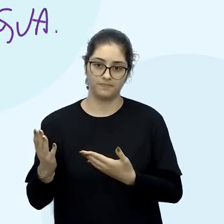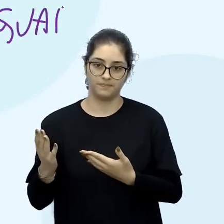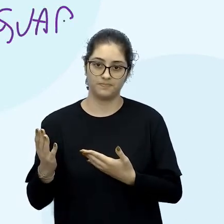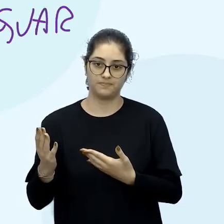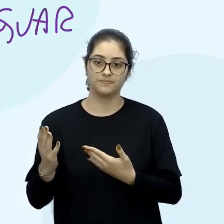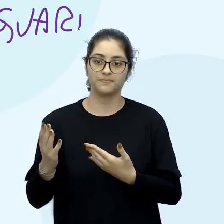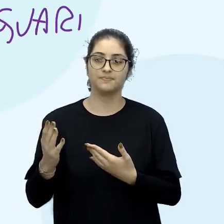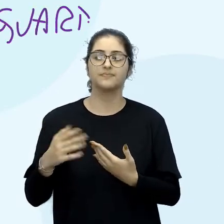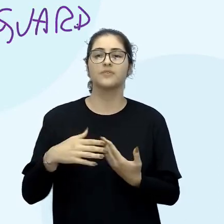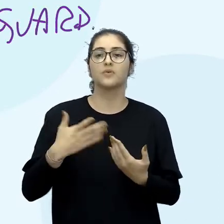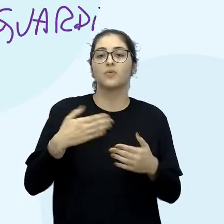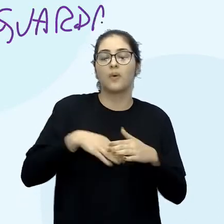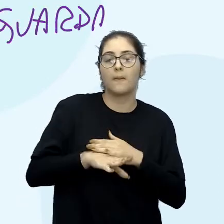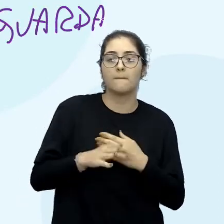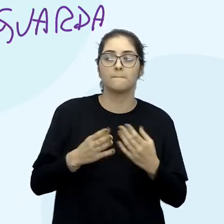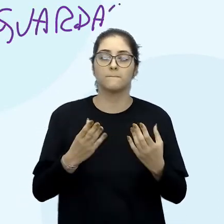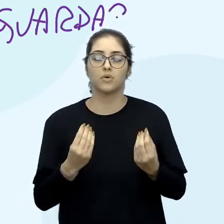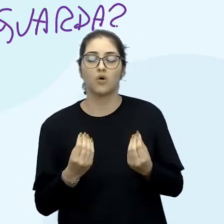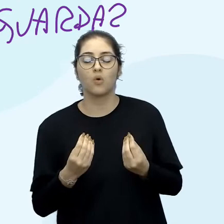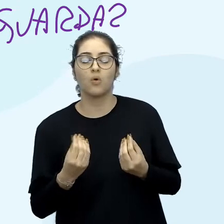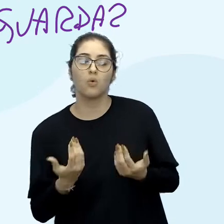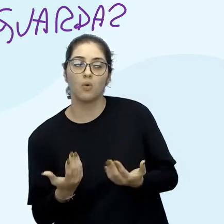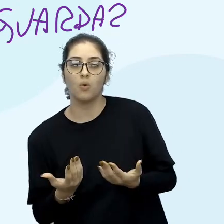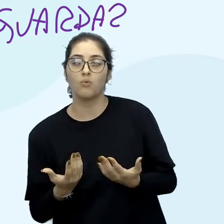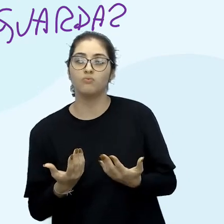Será que eu vou guardar muito? Será que eu